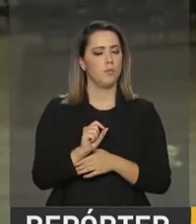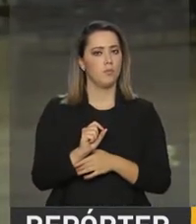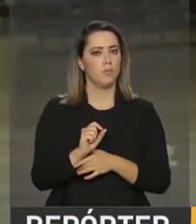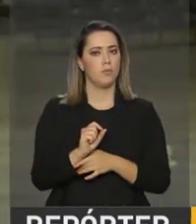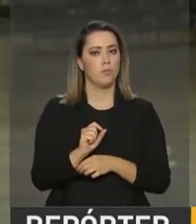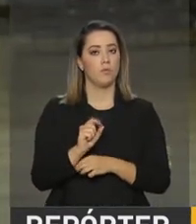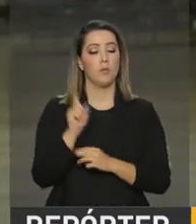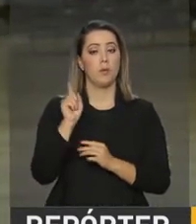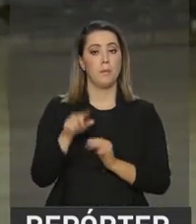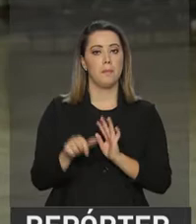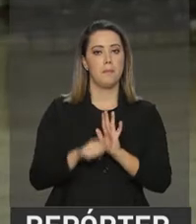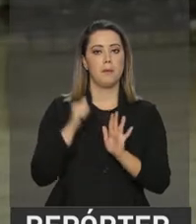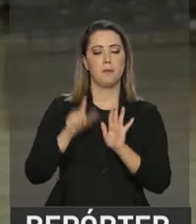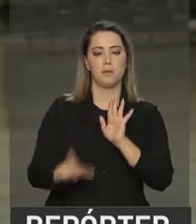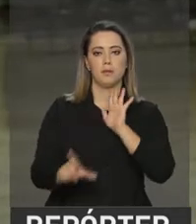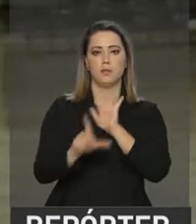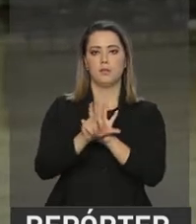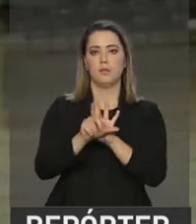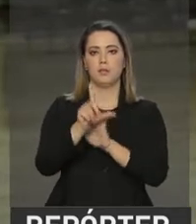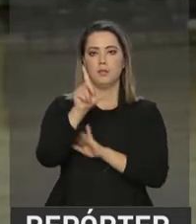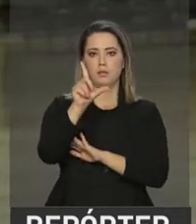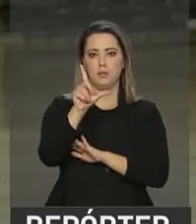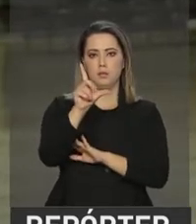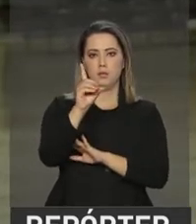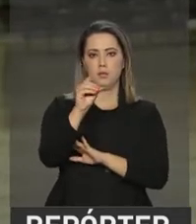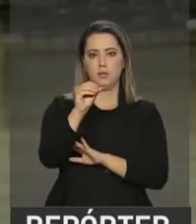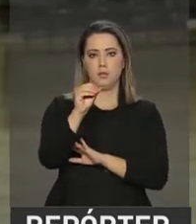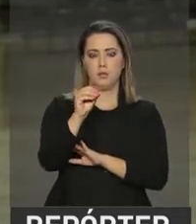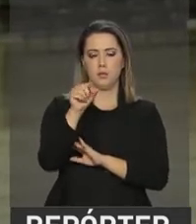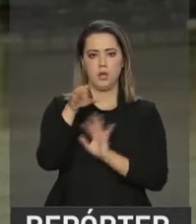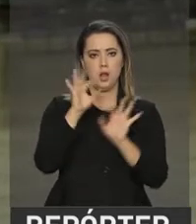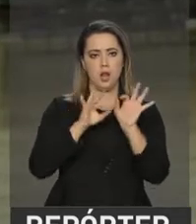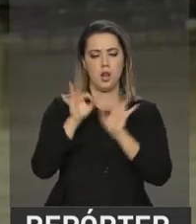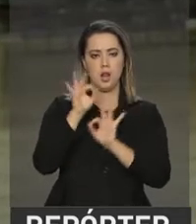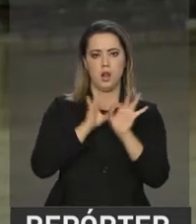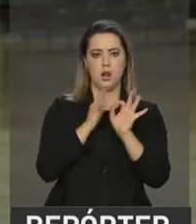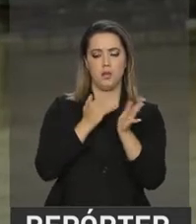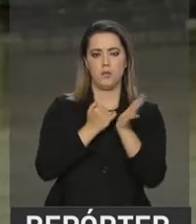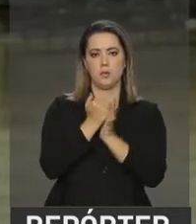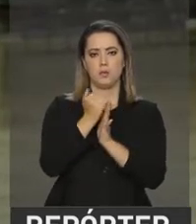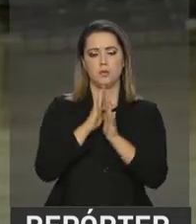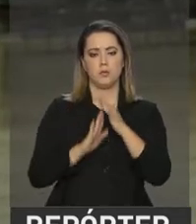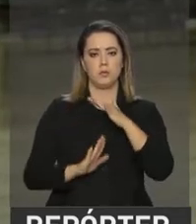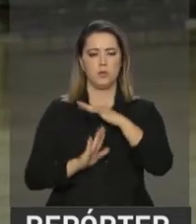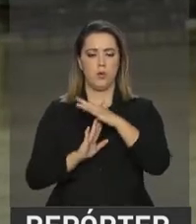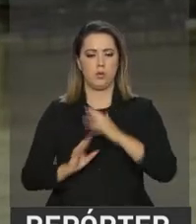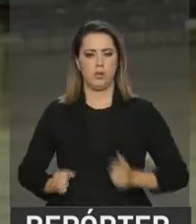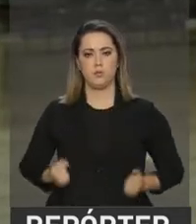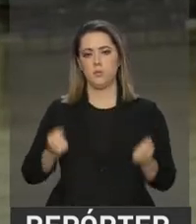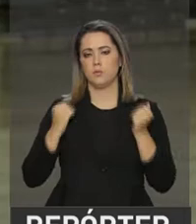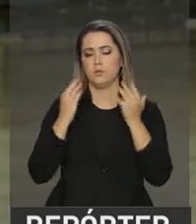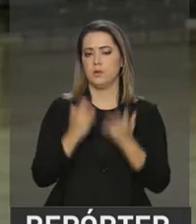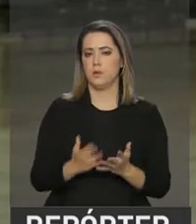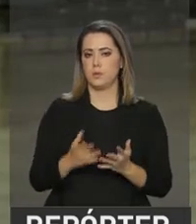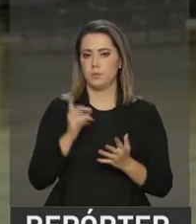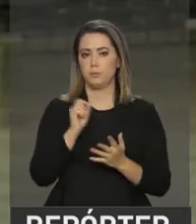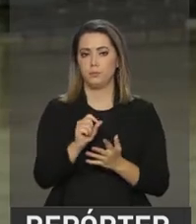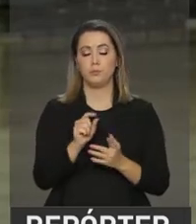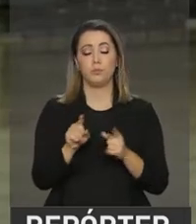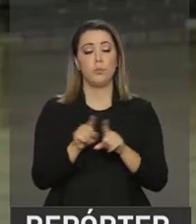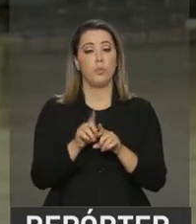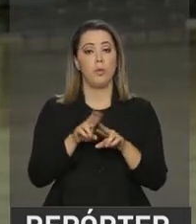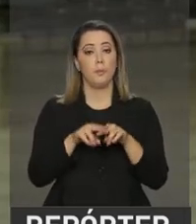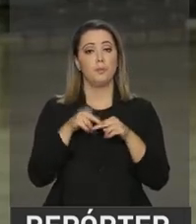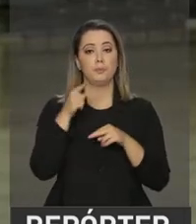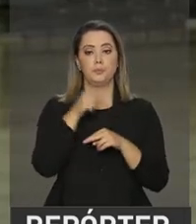olha o roberto esta é a primeira lei de diretrizes orçamentárias elaborada a partir do mecanismo do teto dos gastos públicos por